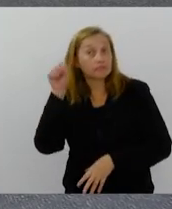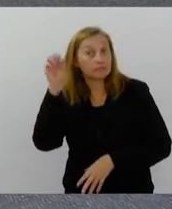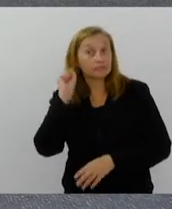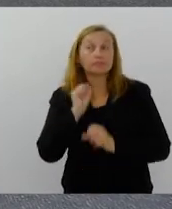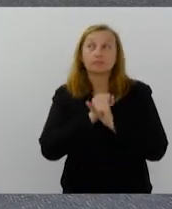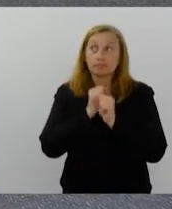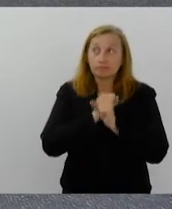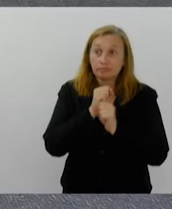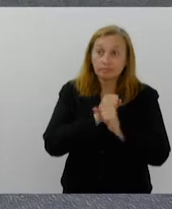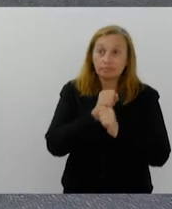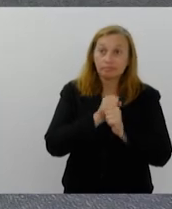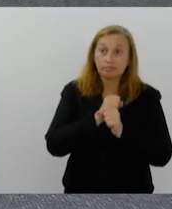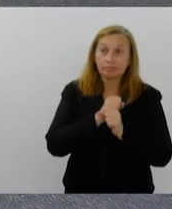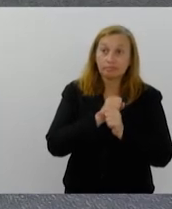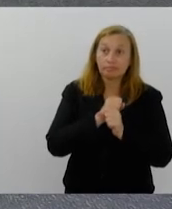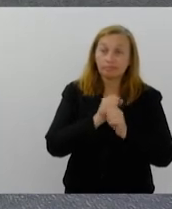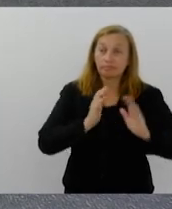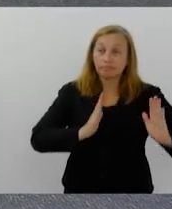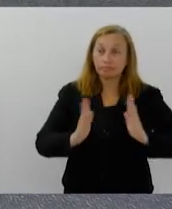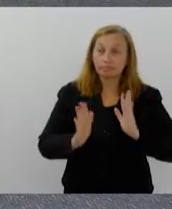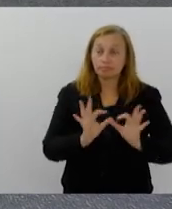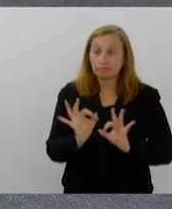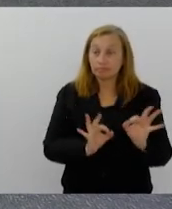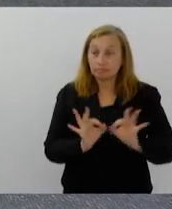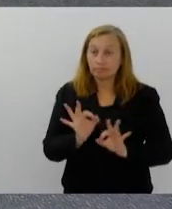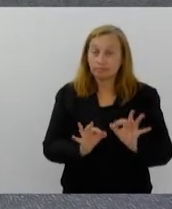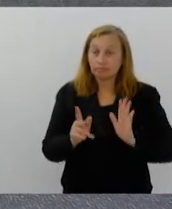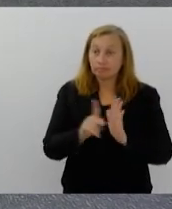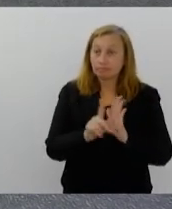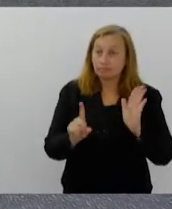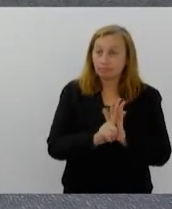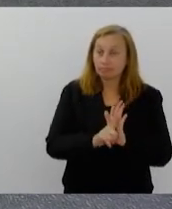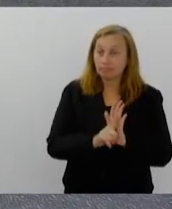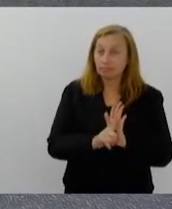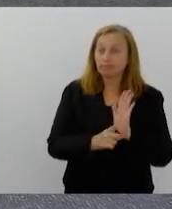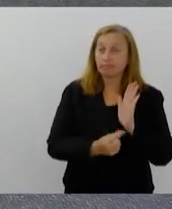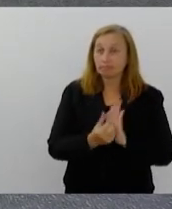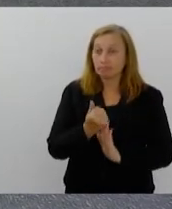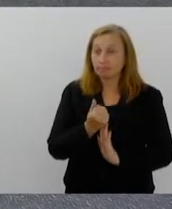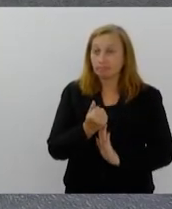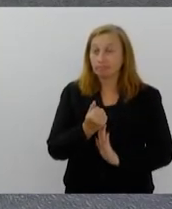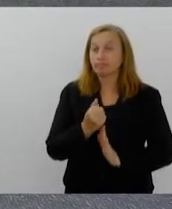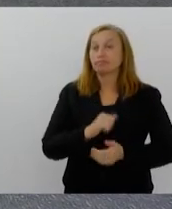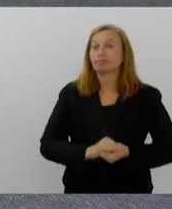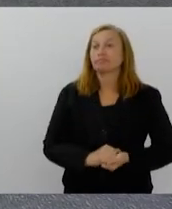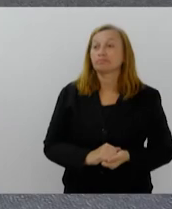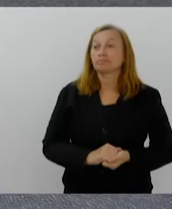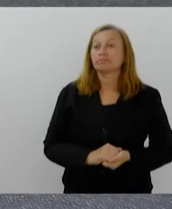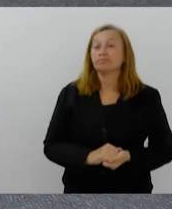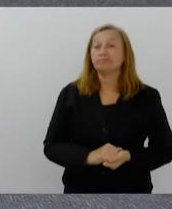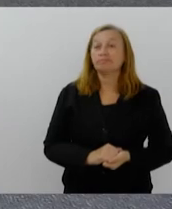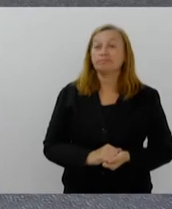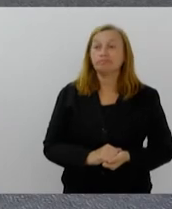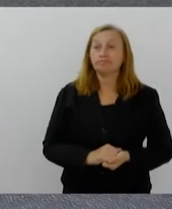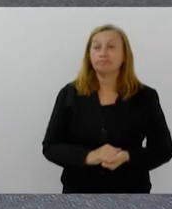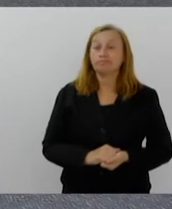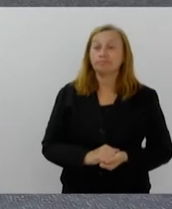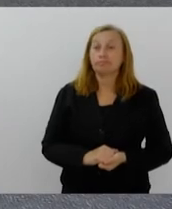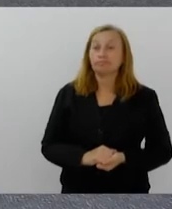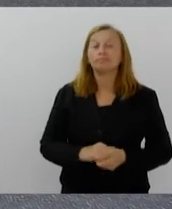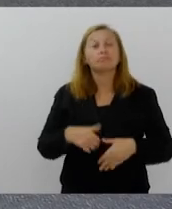ano durante a elaboração do projeto de lei orçamentária antes de ser enviado à Câmara de Vereadores.